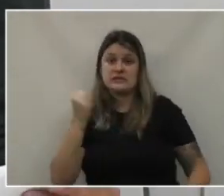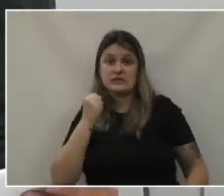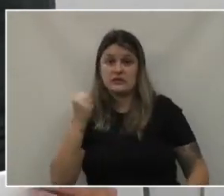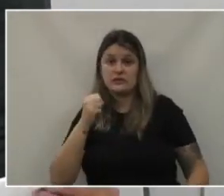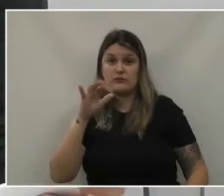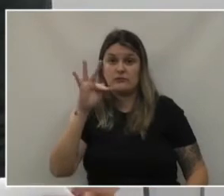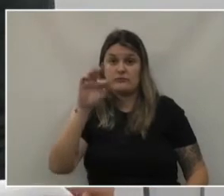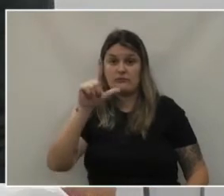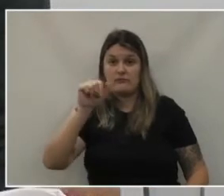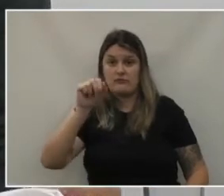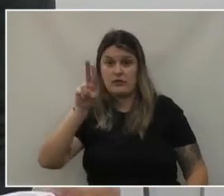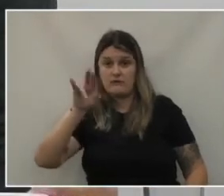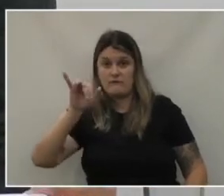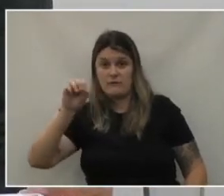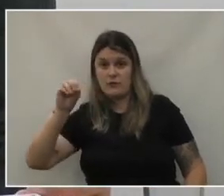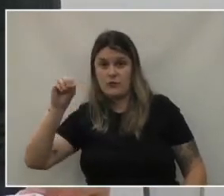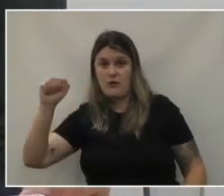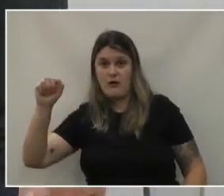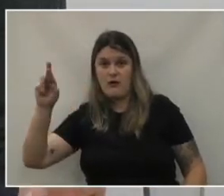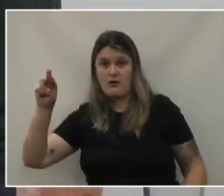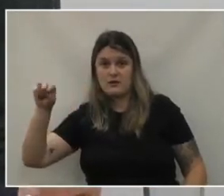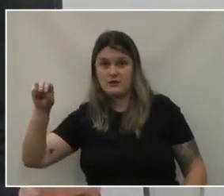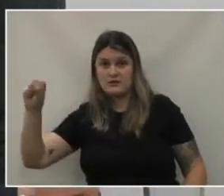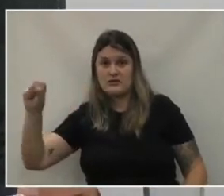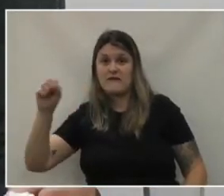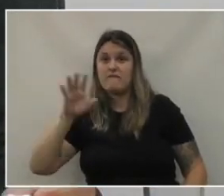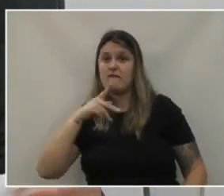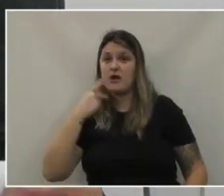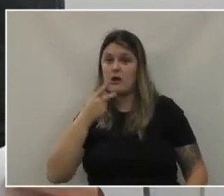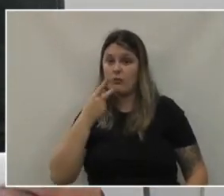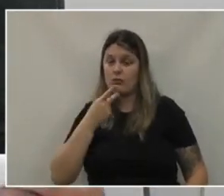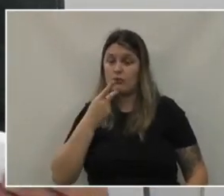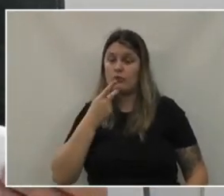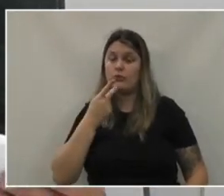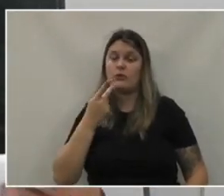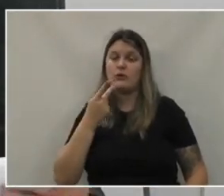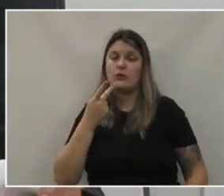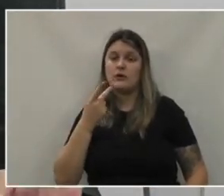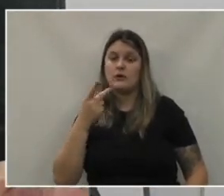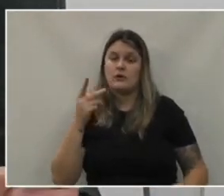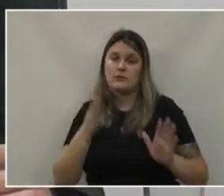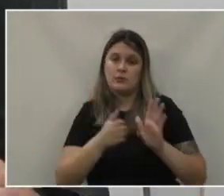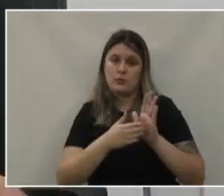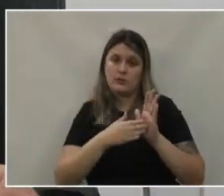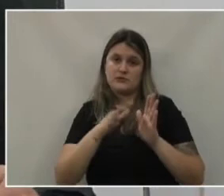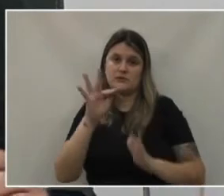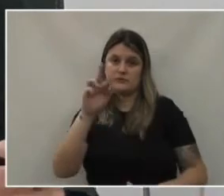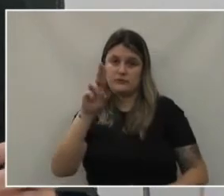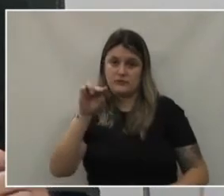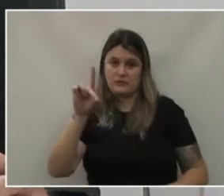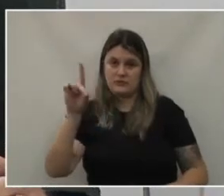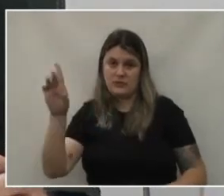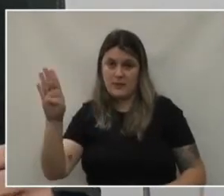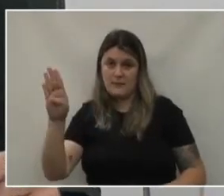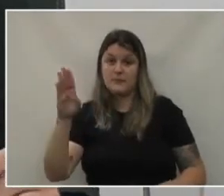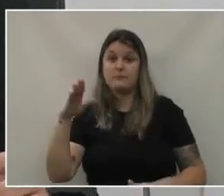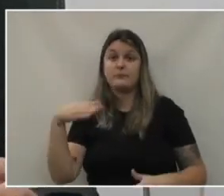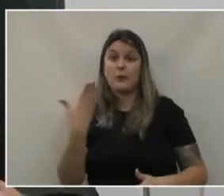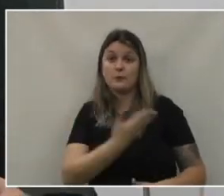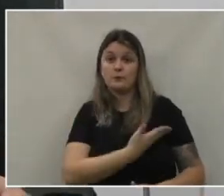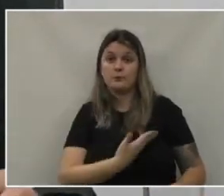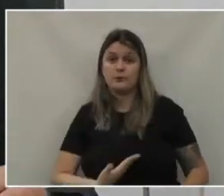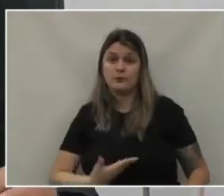Flávio Arnes, que estava falando sobre o referido projeto, e realmente, quando o governo